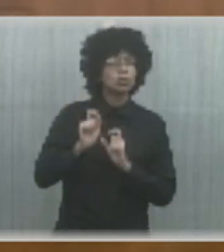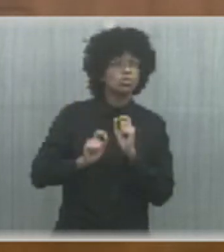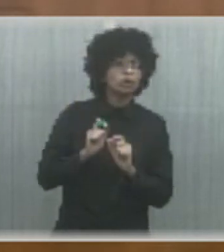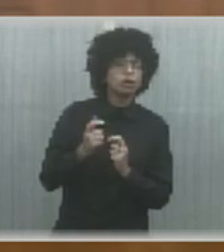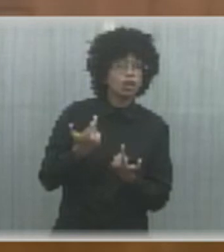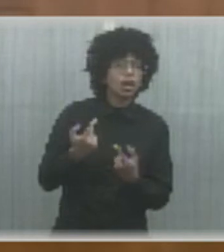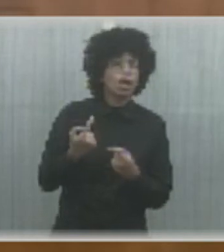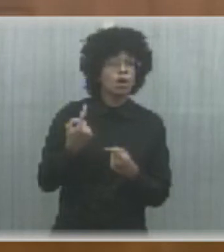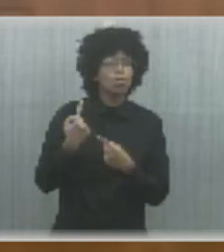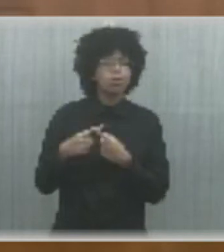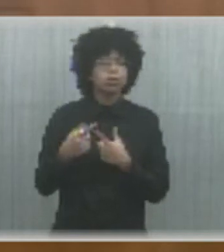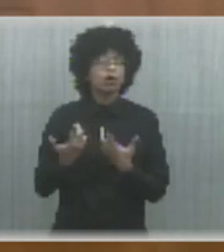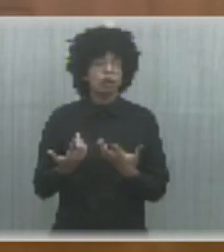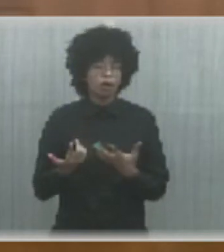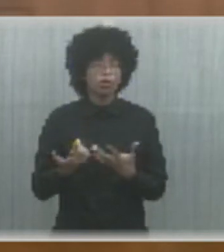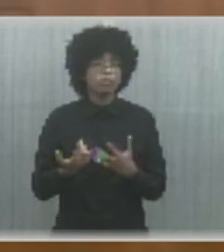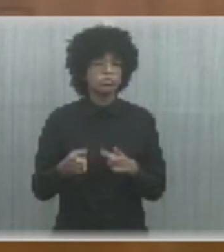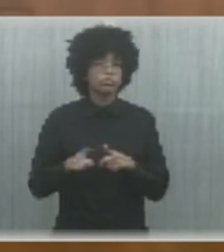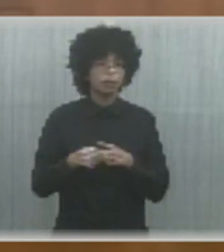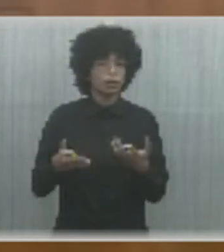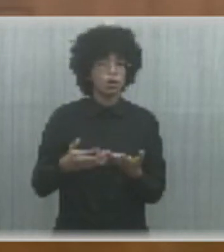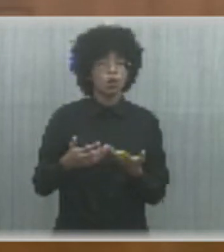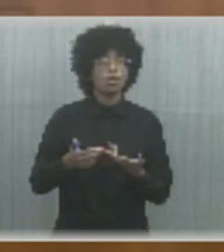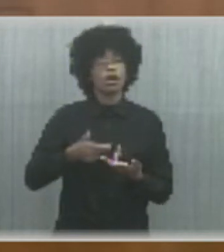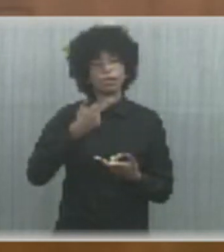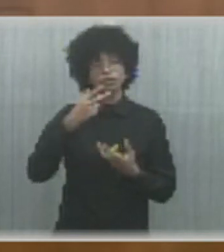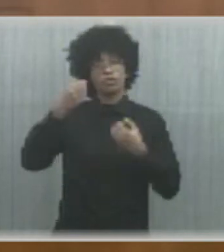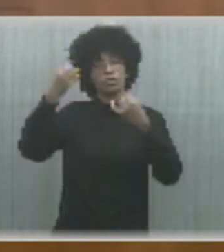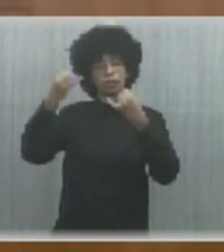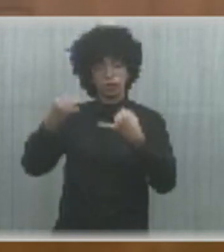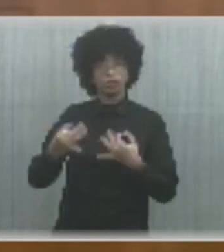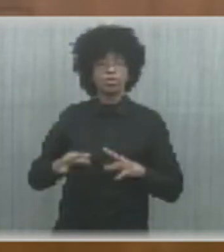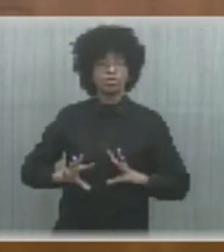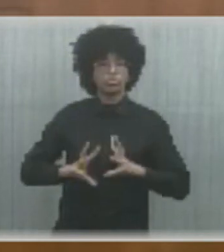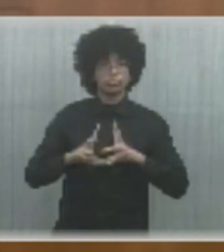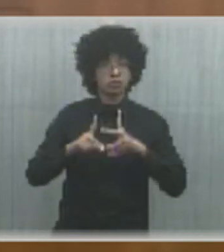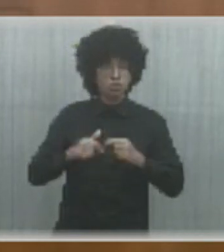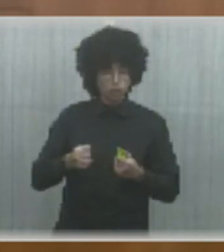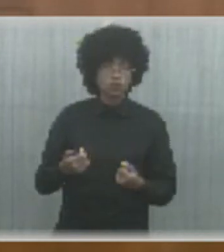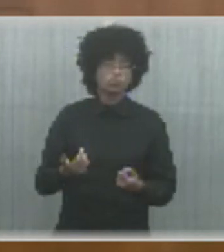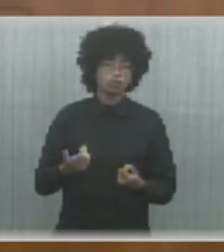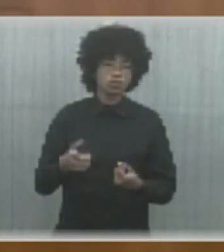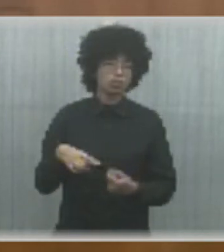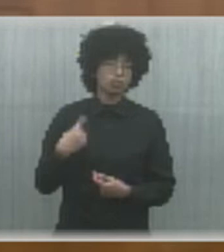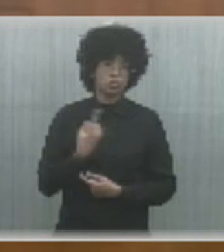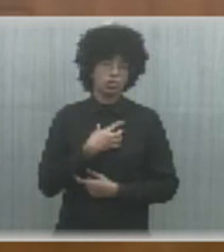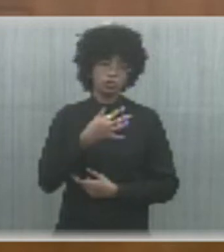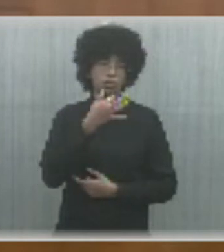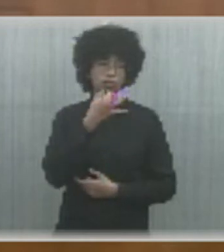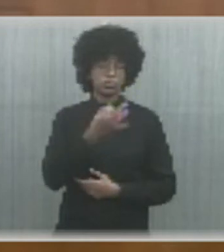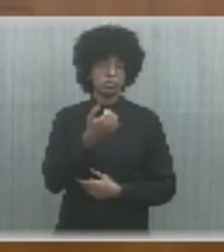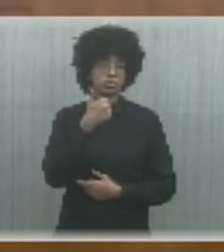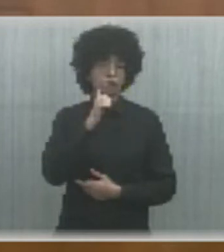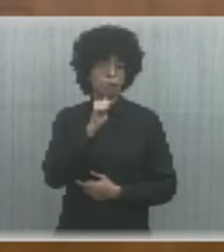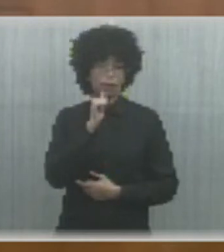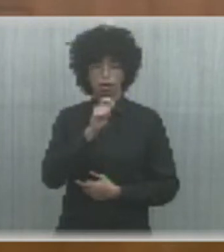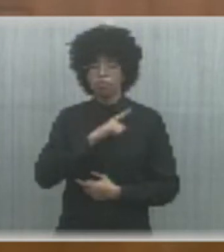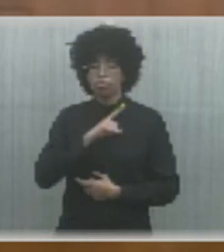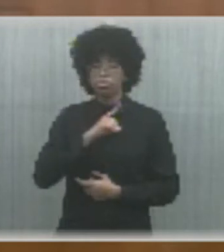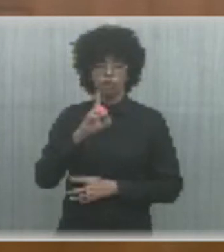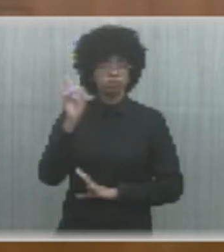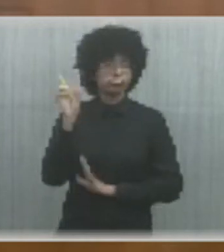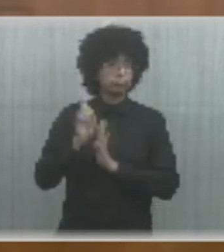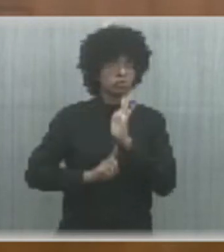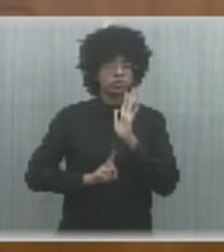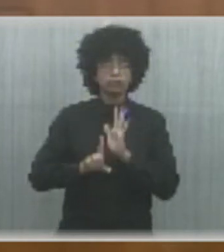que se está passando. Então esse pronunciamento é também para explicar o nosso ponto de vista. Então a mãe tem o direito de escolher como quer ter o seu